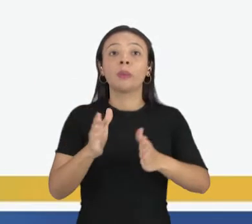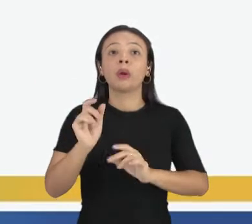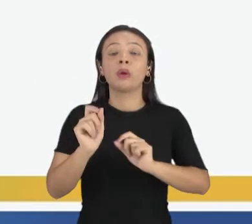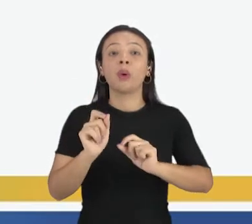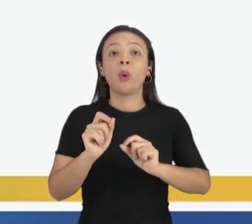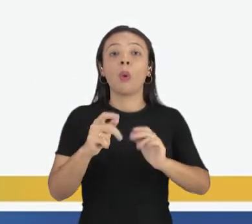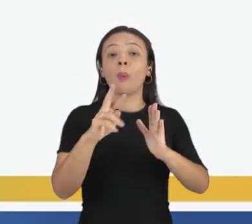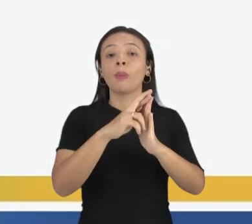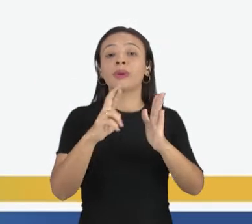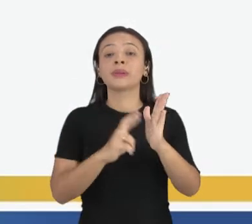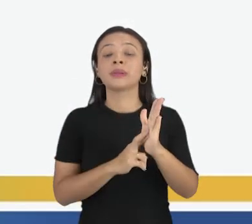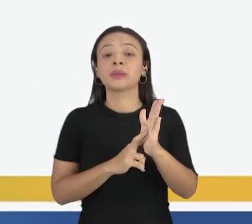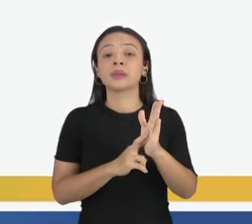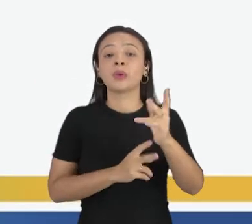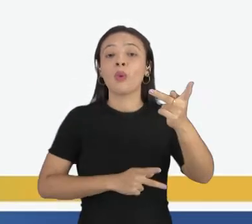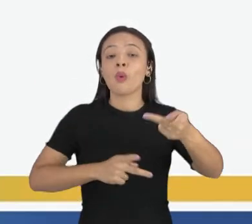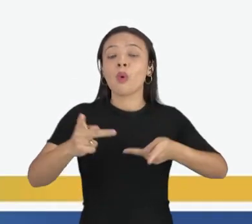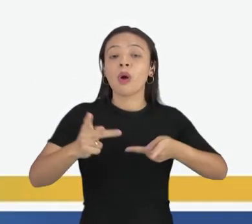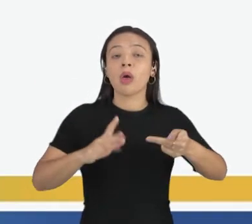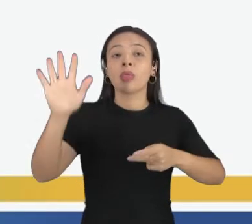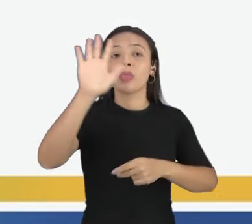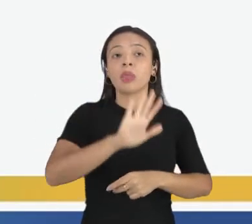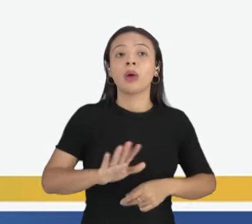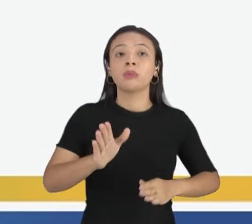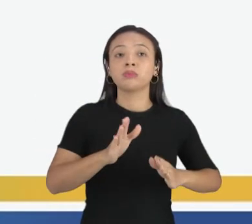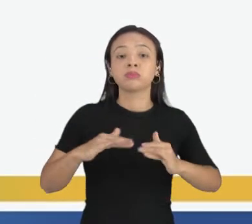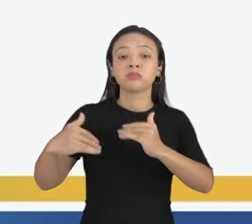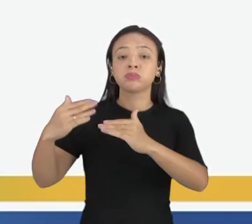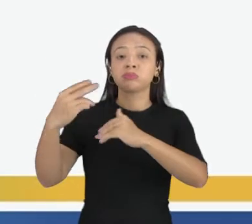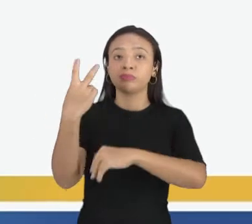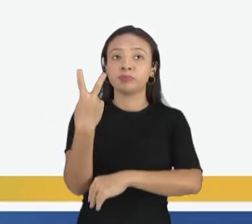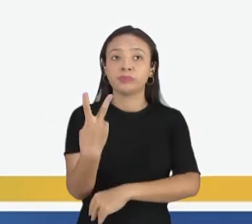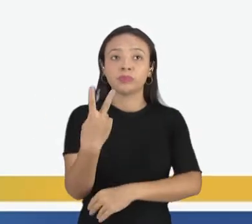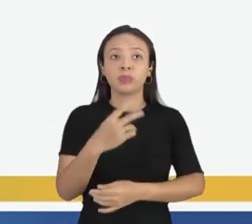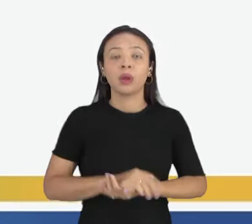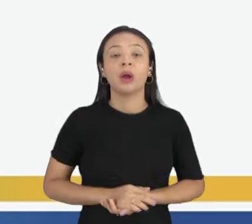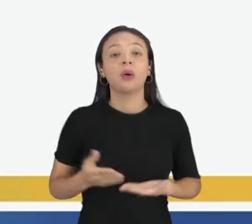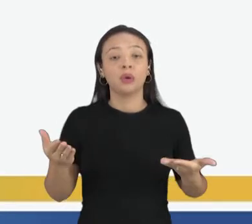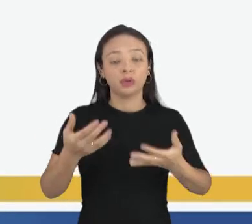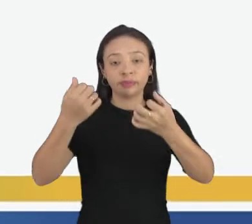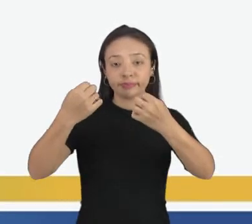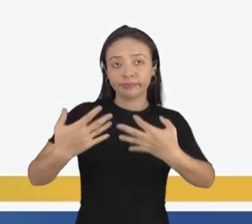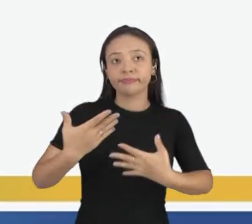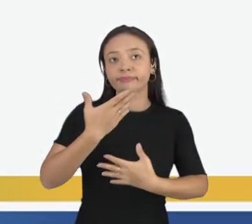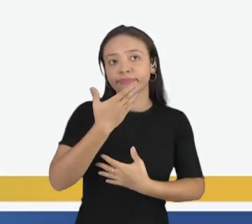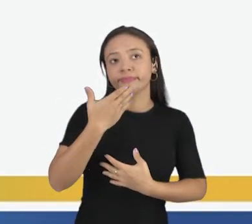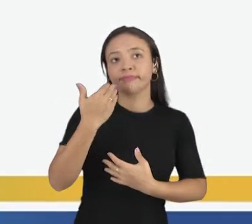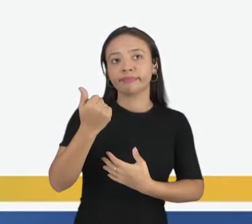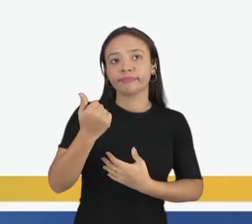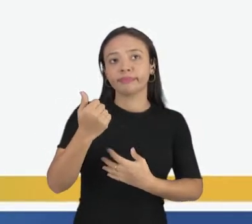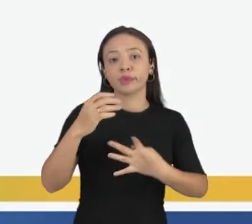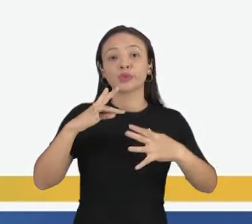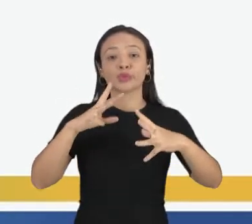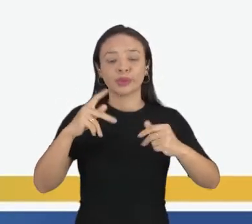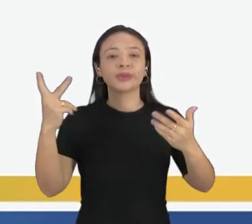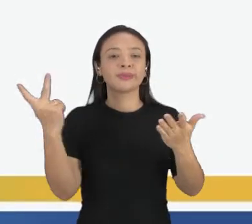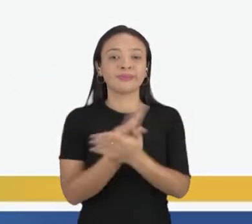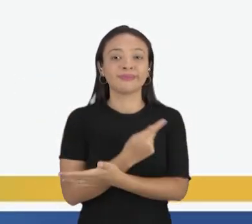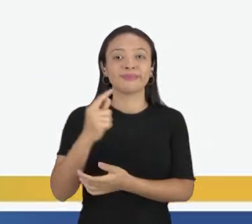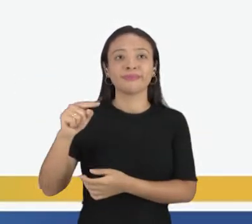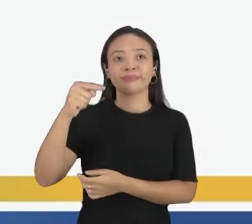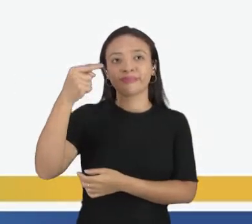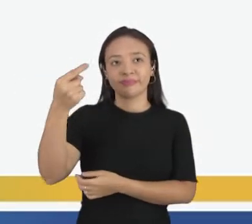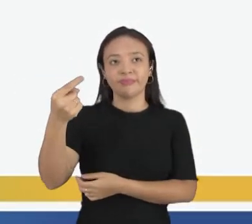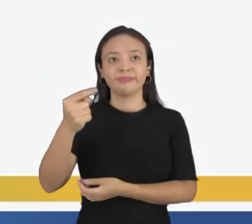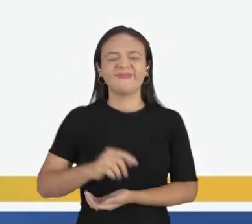né, pessoal? E aí esse que a gente vai discutir melhor aqui, né, todas essas consequências. E